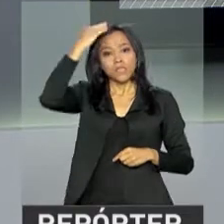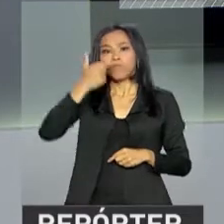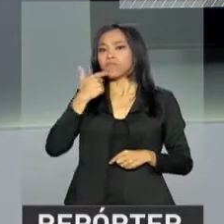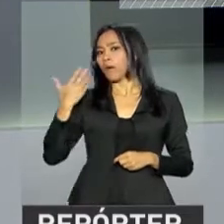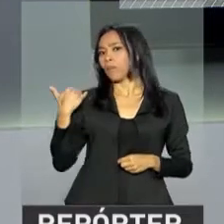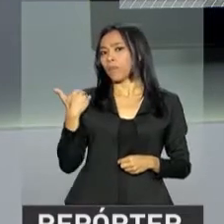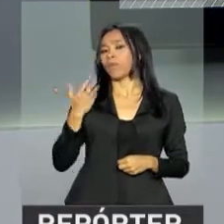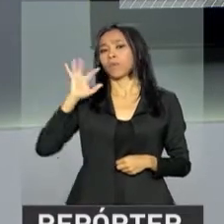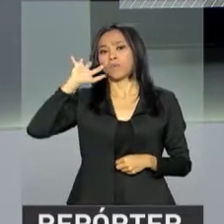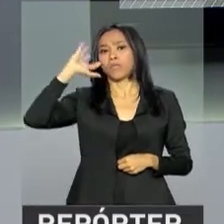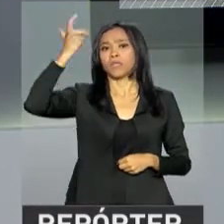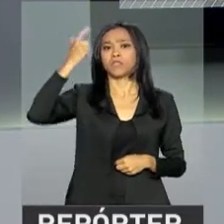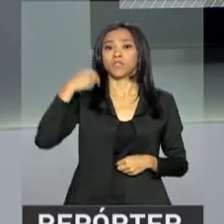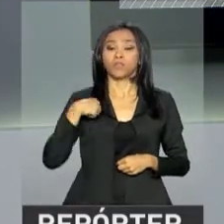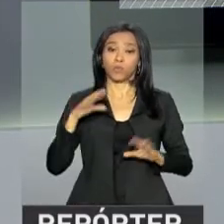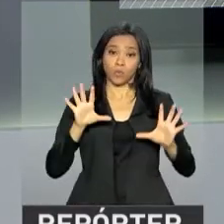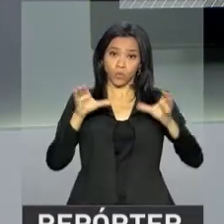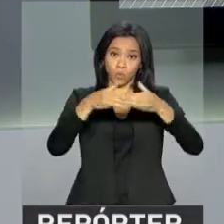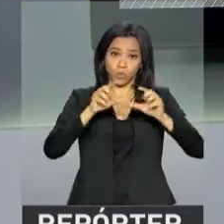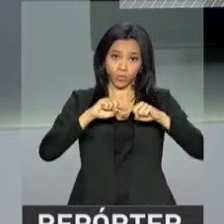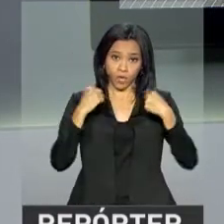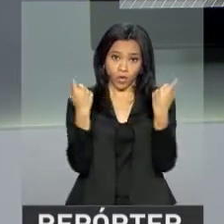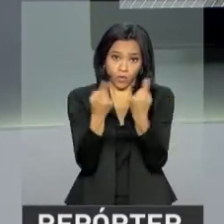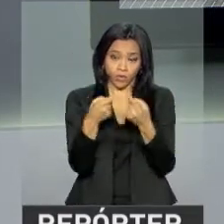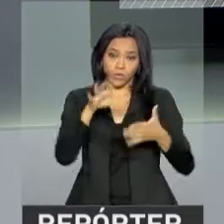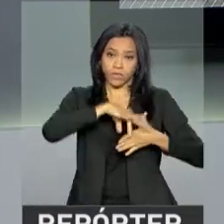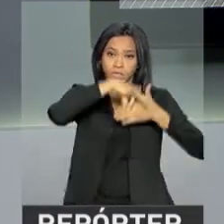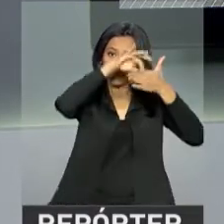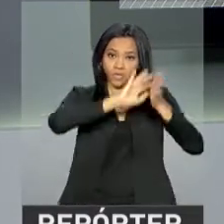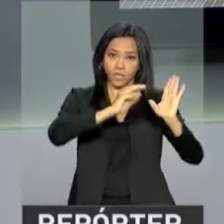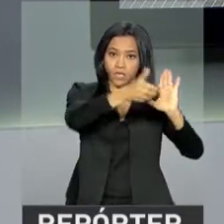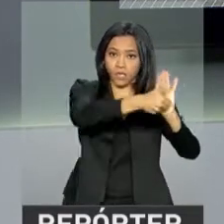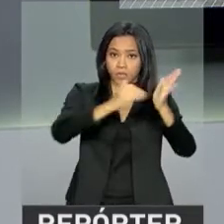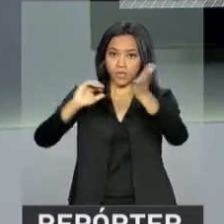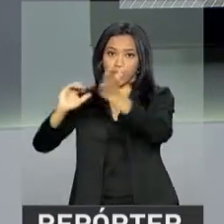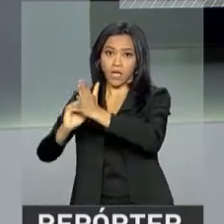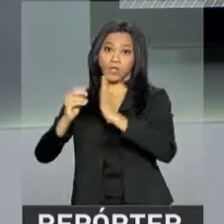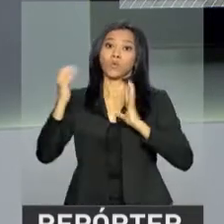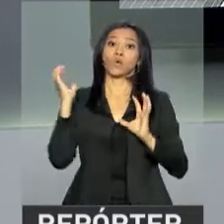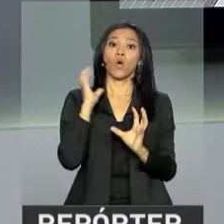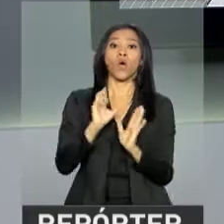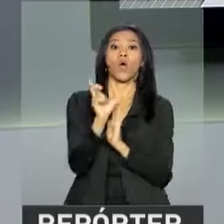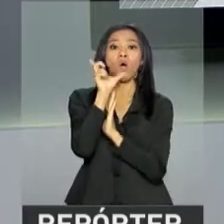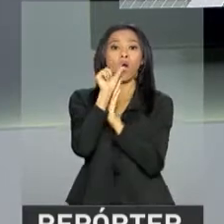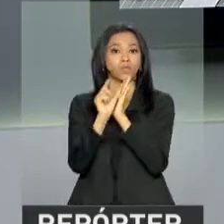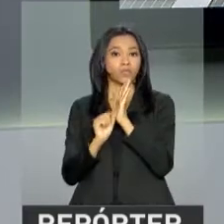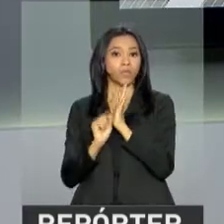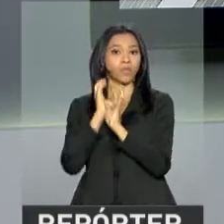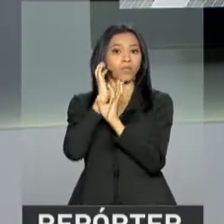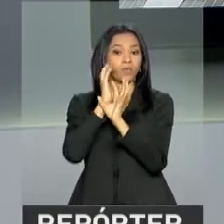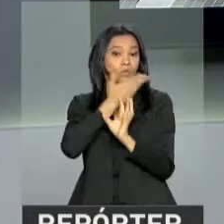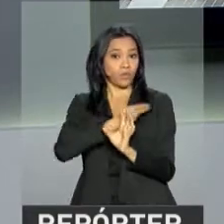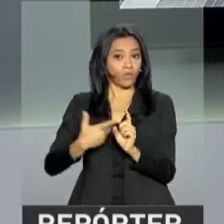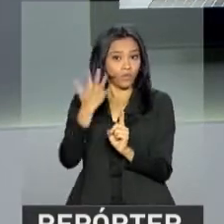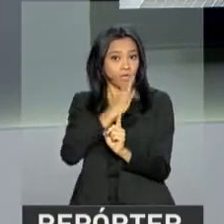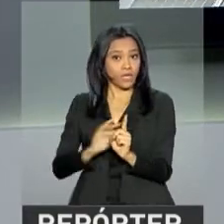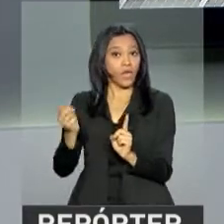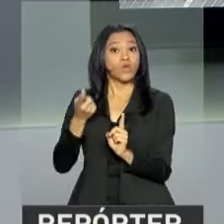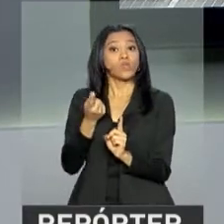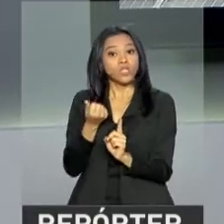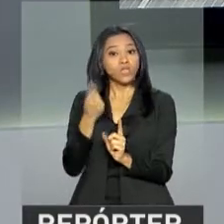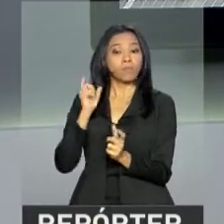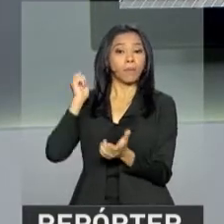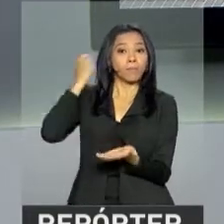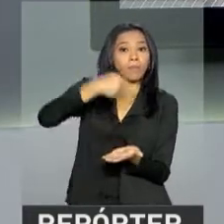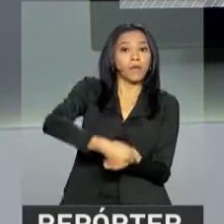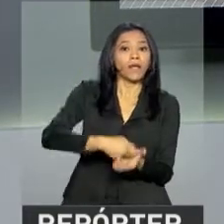líderes aliados da câmara e do senado incluir no orçamento da união os recursos necessários para o pagamento das dívidas aos credores